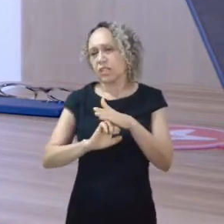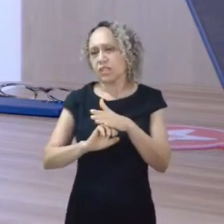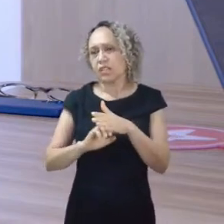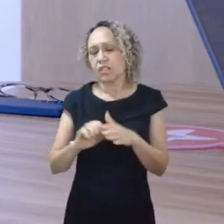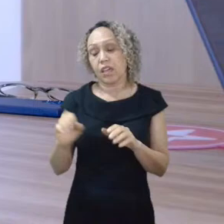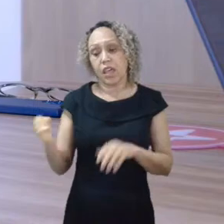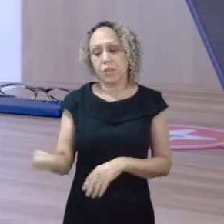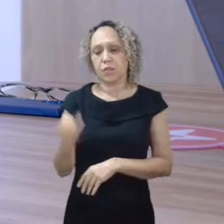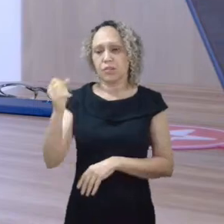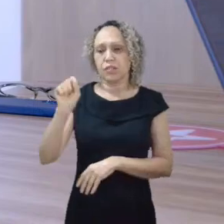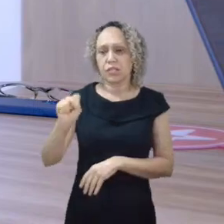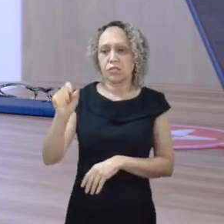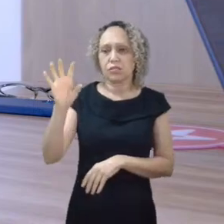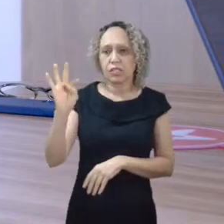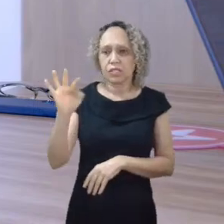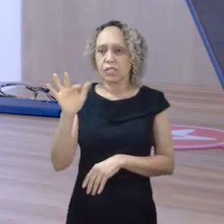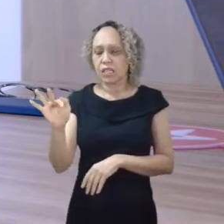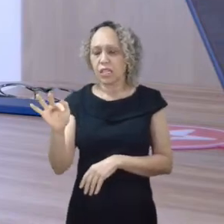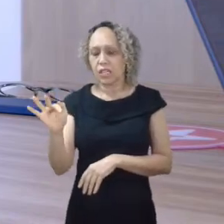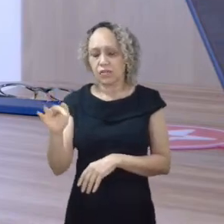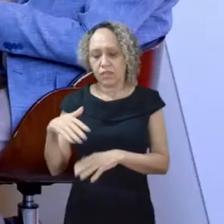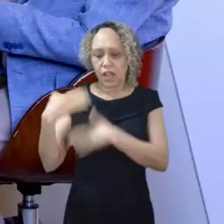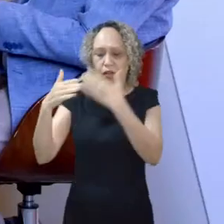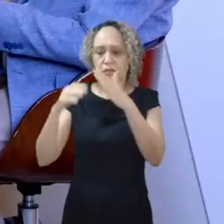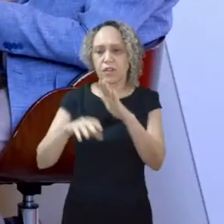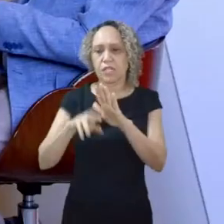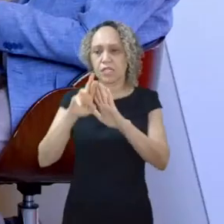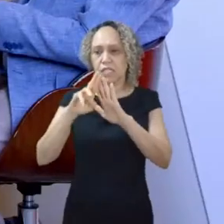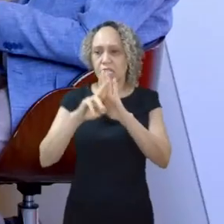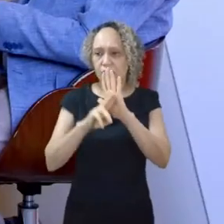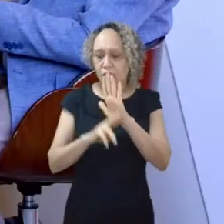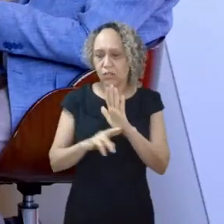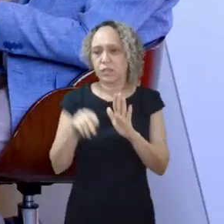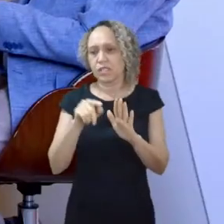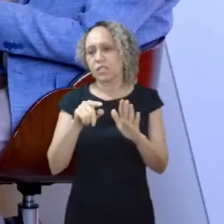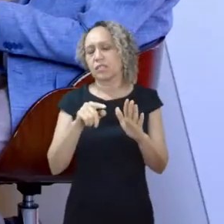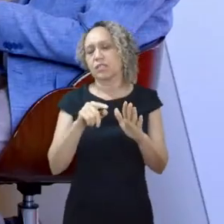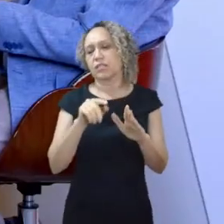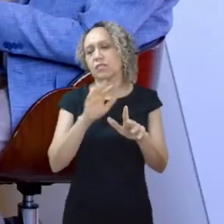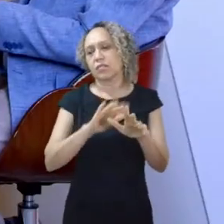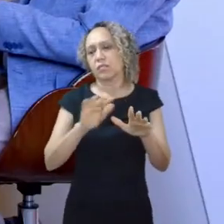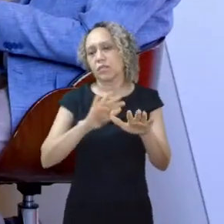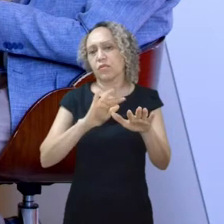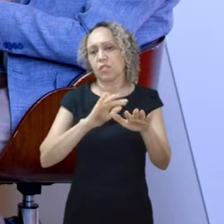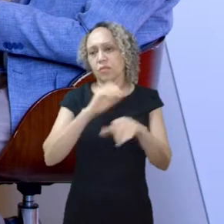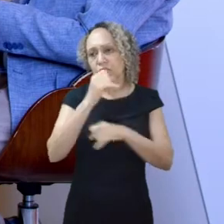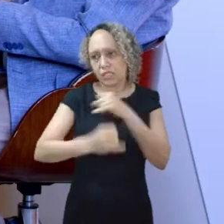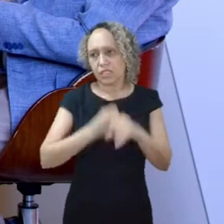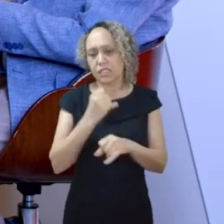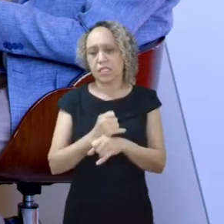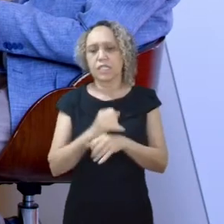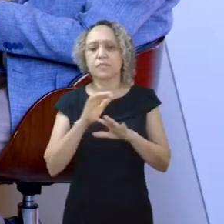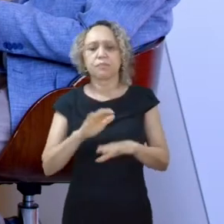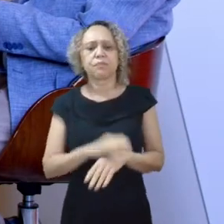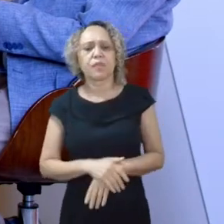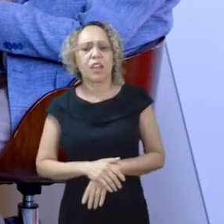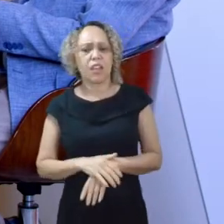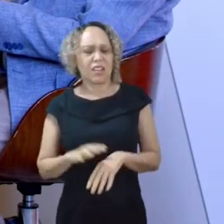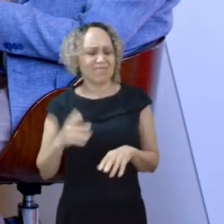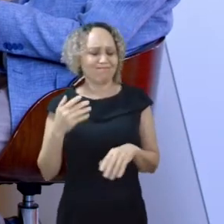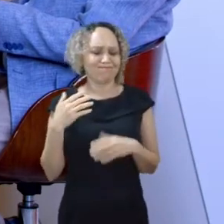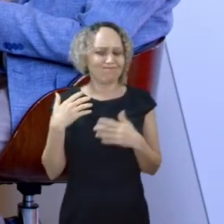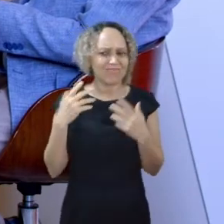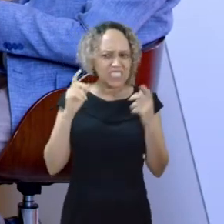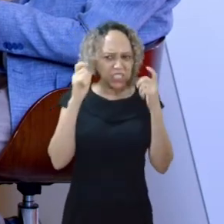nessa regulamentação. É muito delicado isso aí, inclusive, né? Porque quando você vai falar em eleições, poder